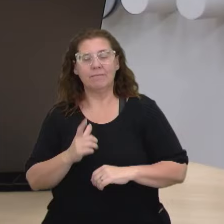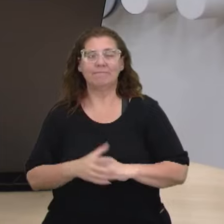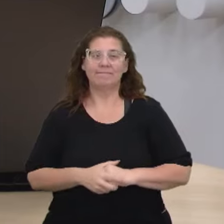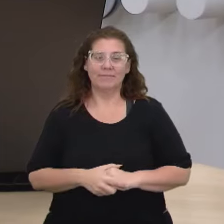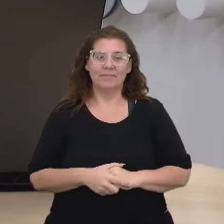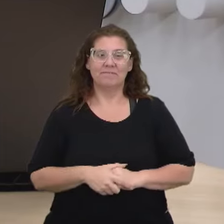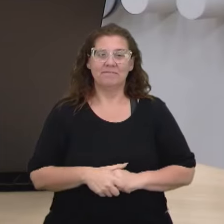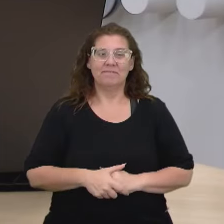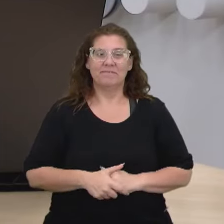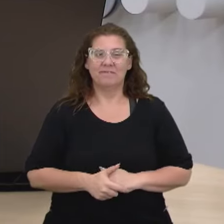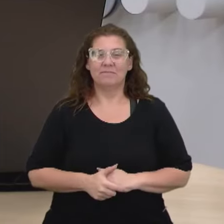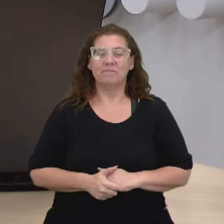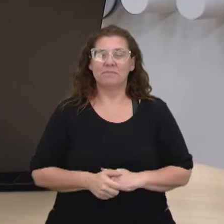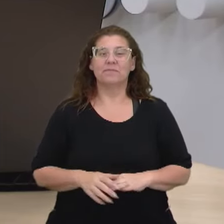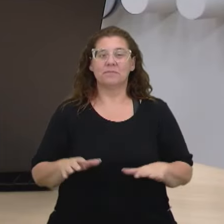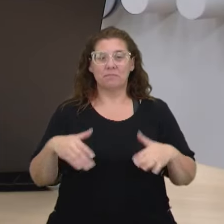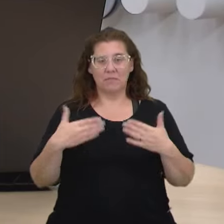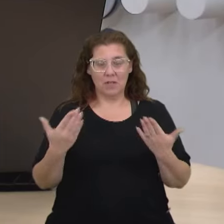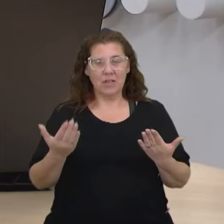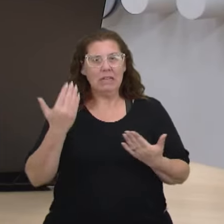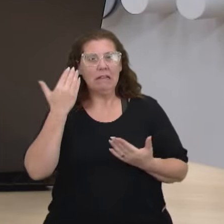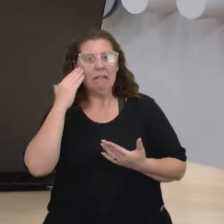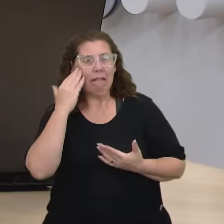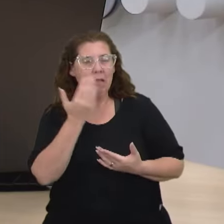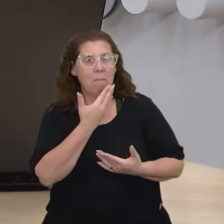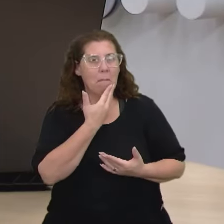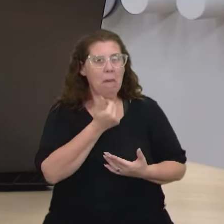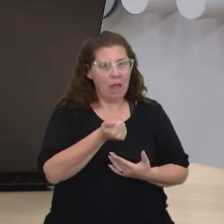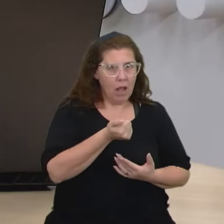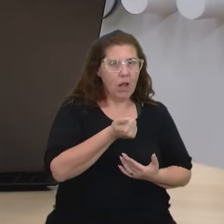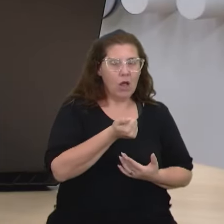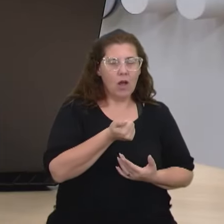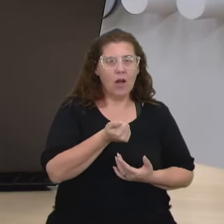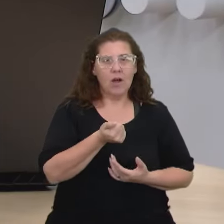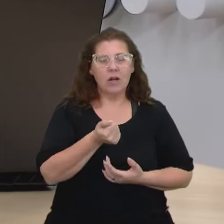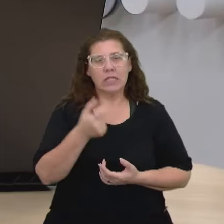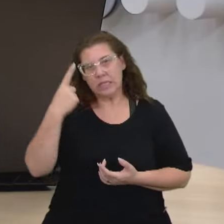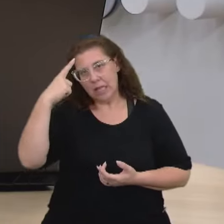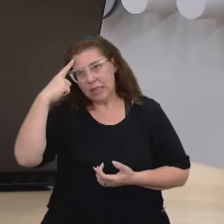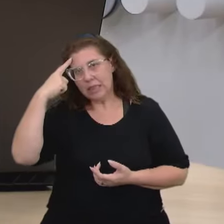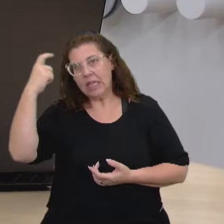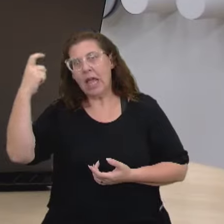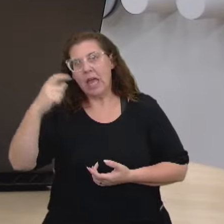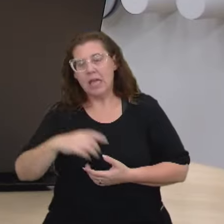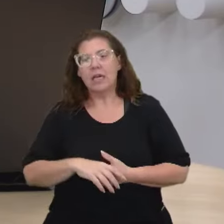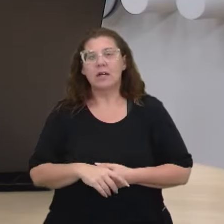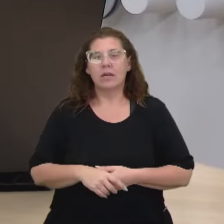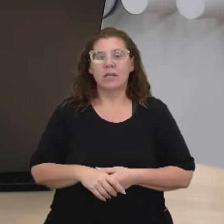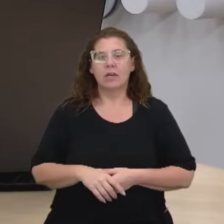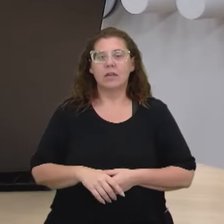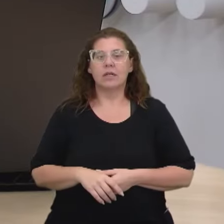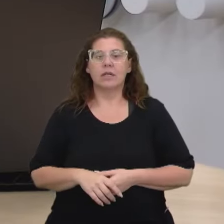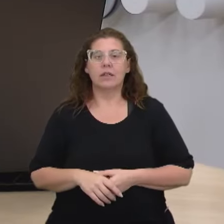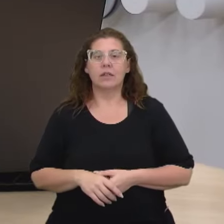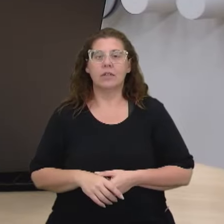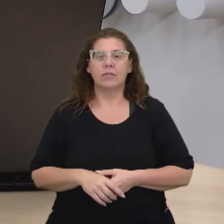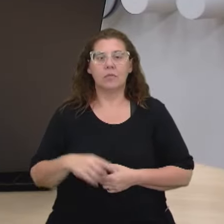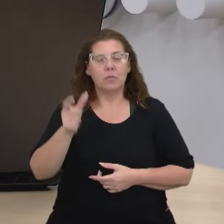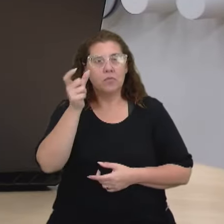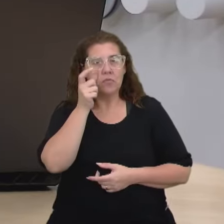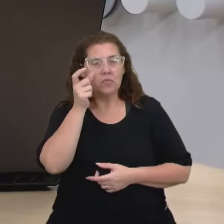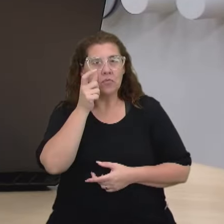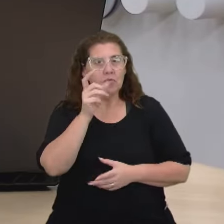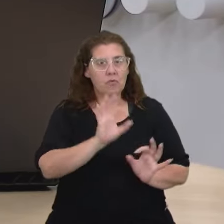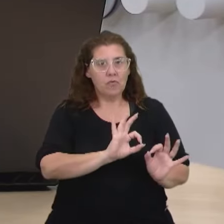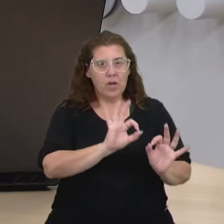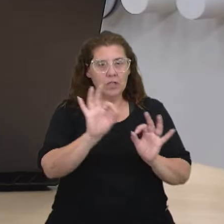Foucault. E aí, para a gente entender um pouquinho melhor, né, dessa ideia que o Foucault tem sobre poder, vamos assistir juntas